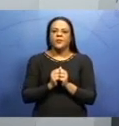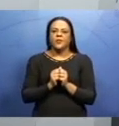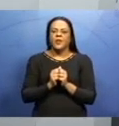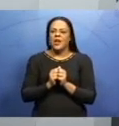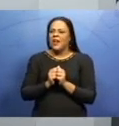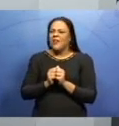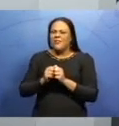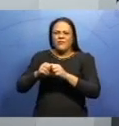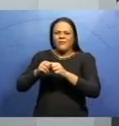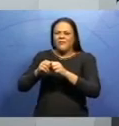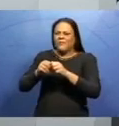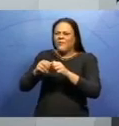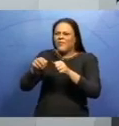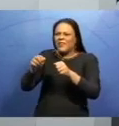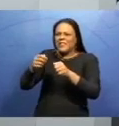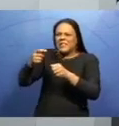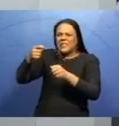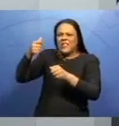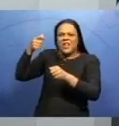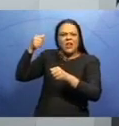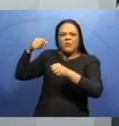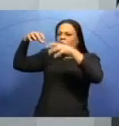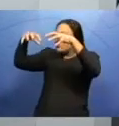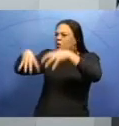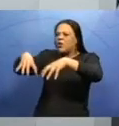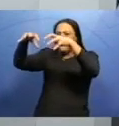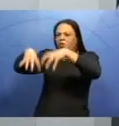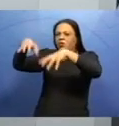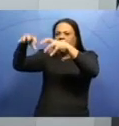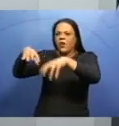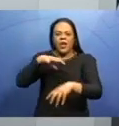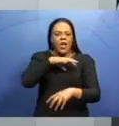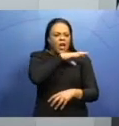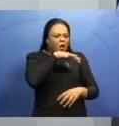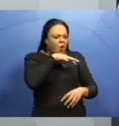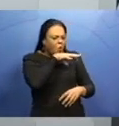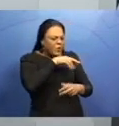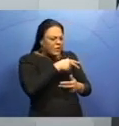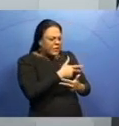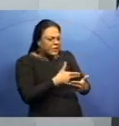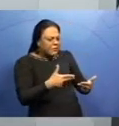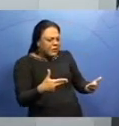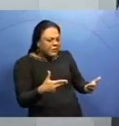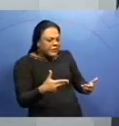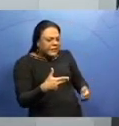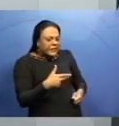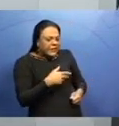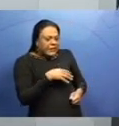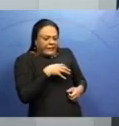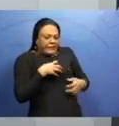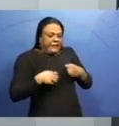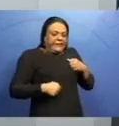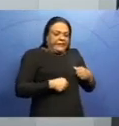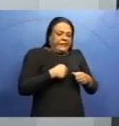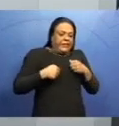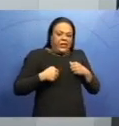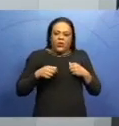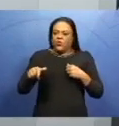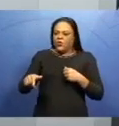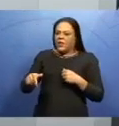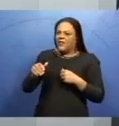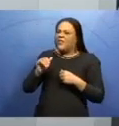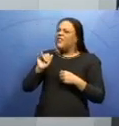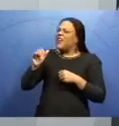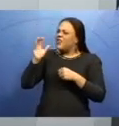Não chovia há muitos meses, de modo que os animais ficaram inquietos. Uns diziam que ia chover